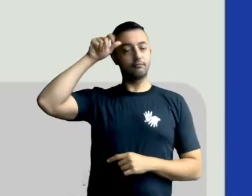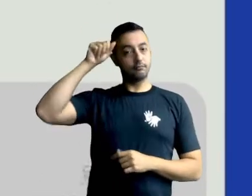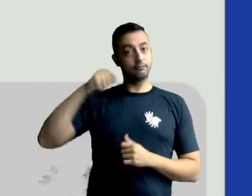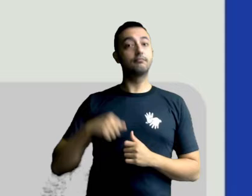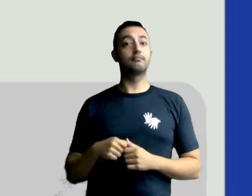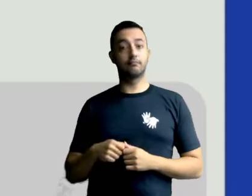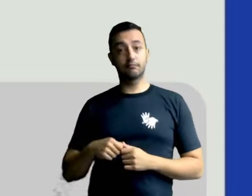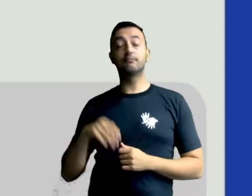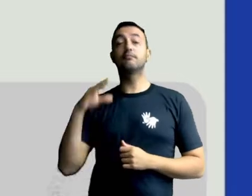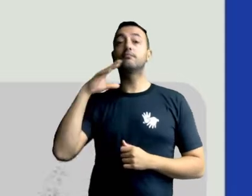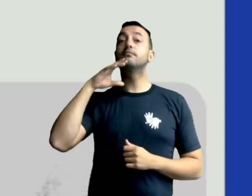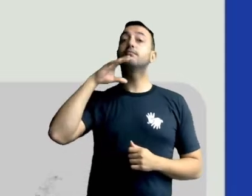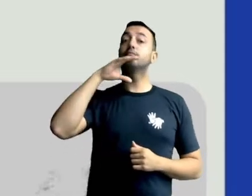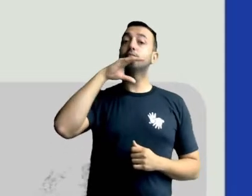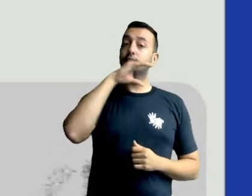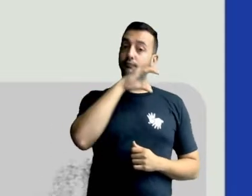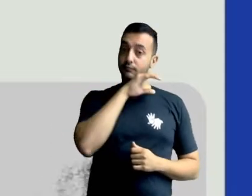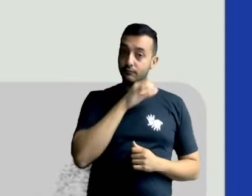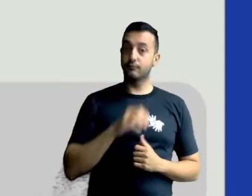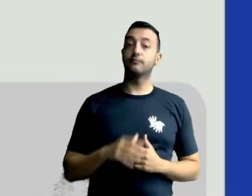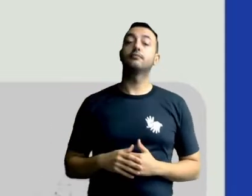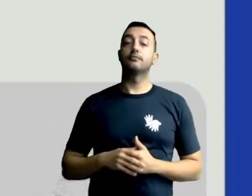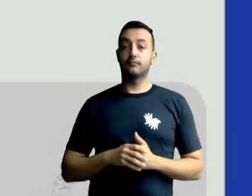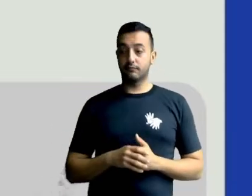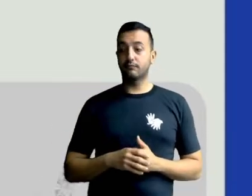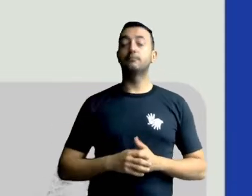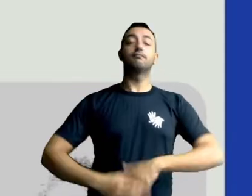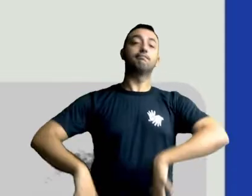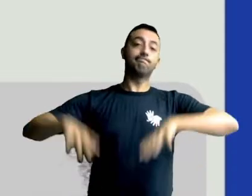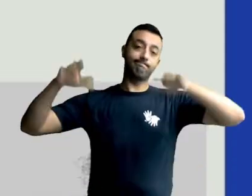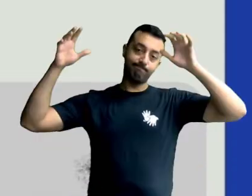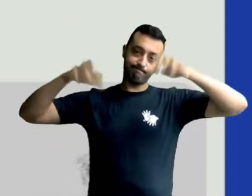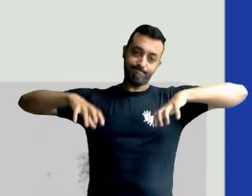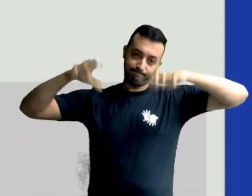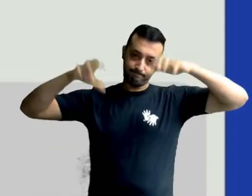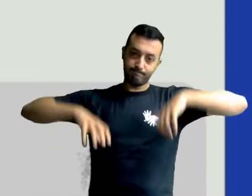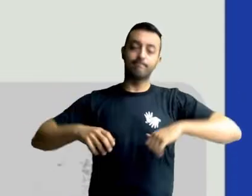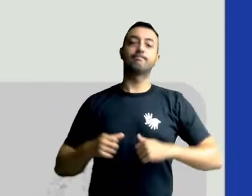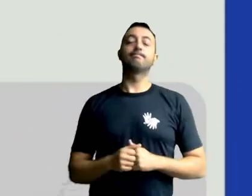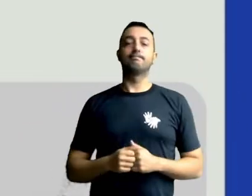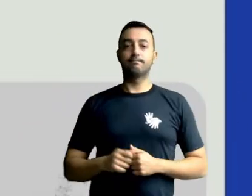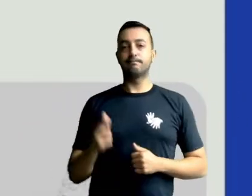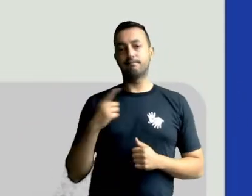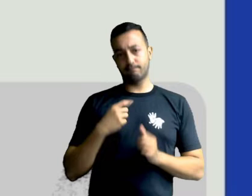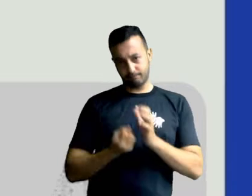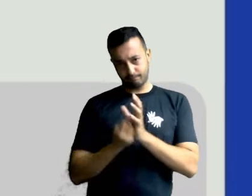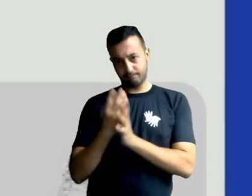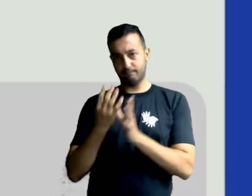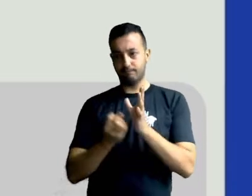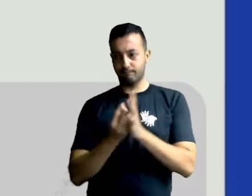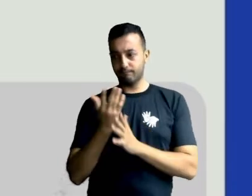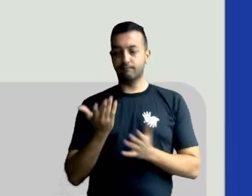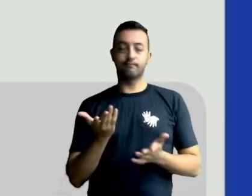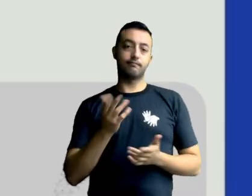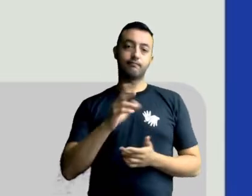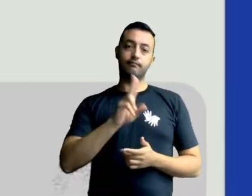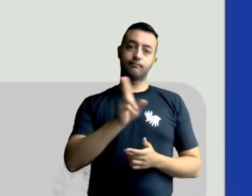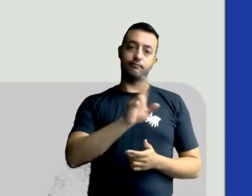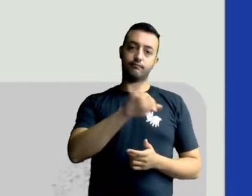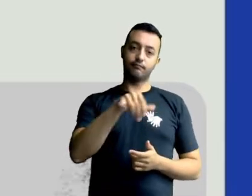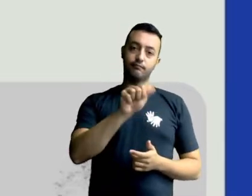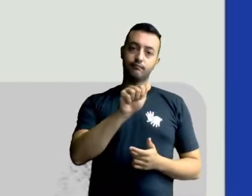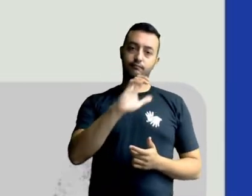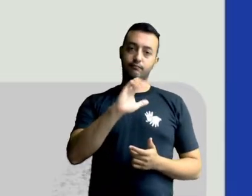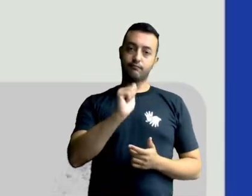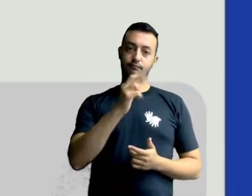amazônica. Ela é um ambiente quente, com bastante chuva. Nela existem plantas como